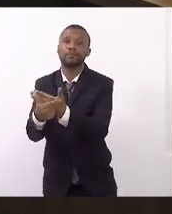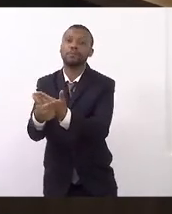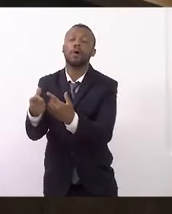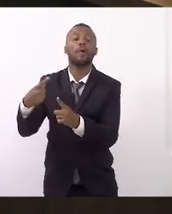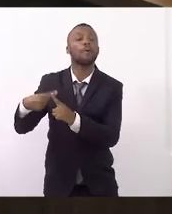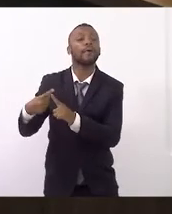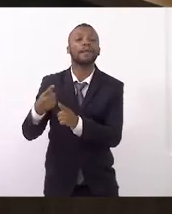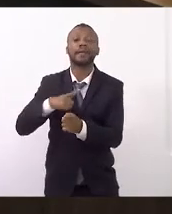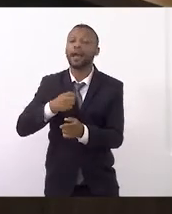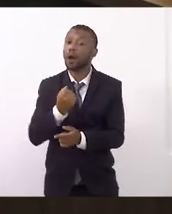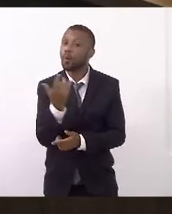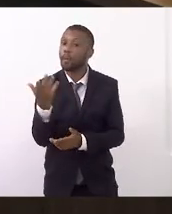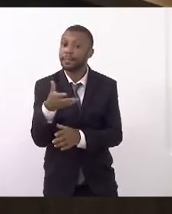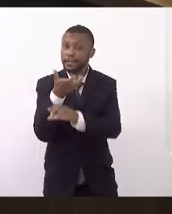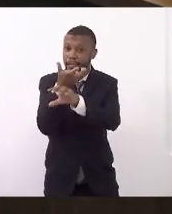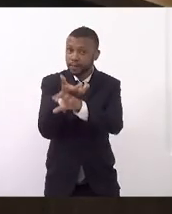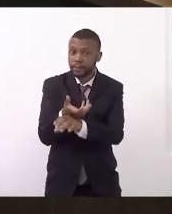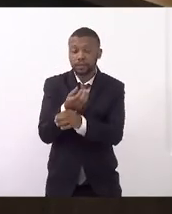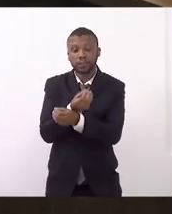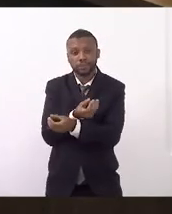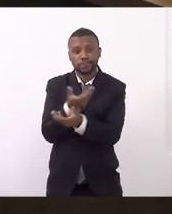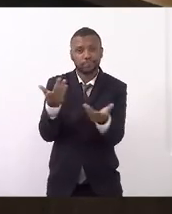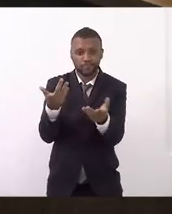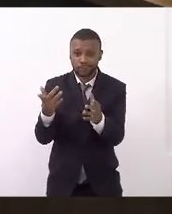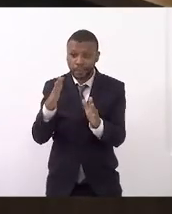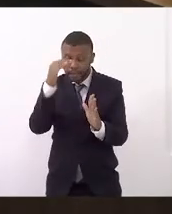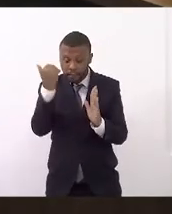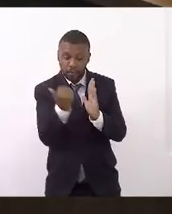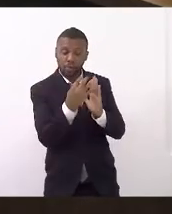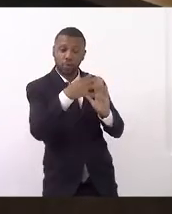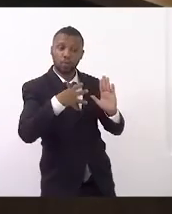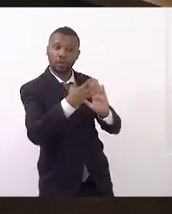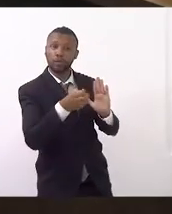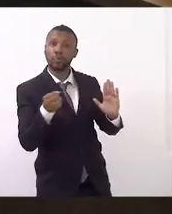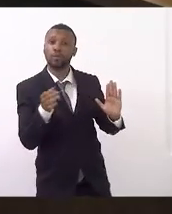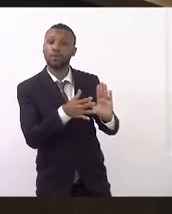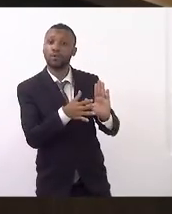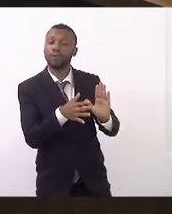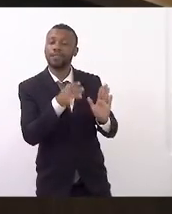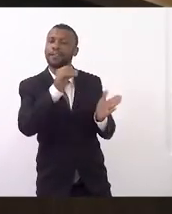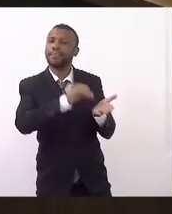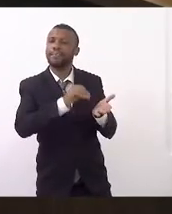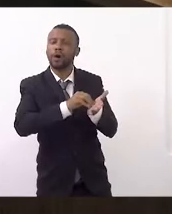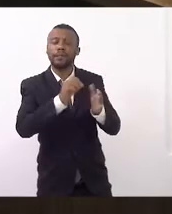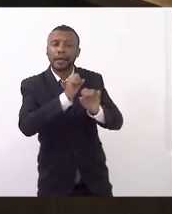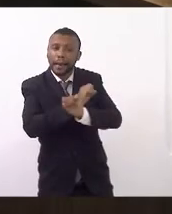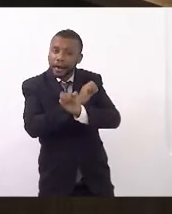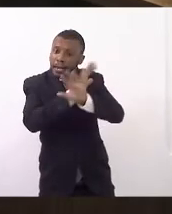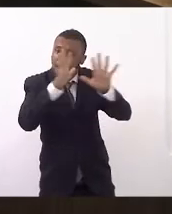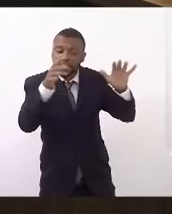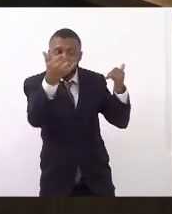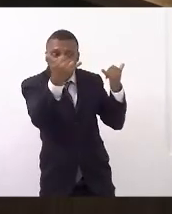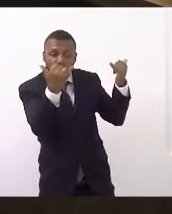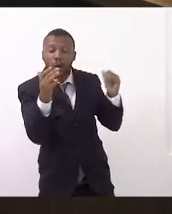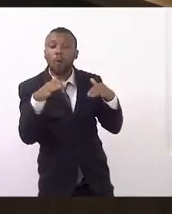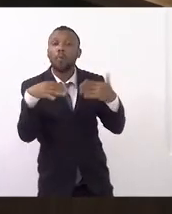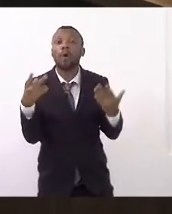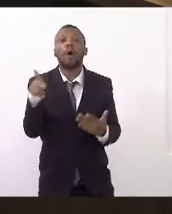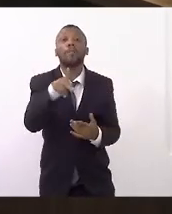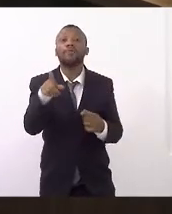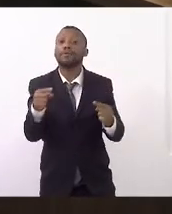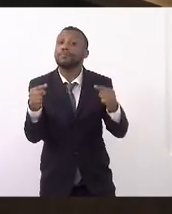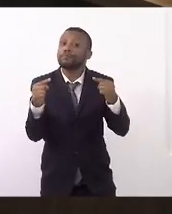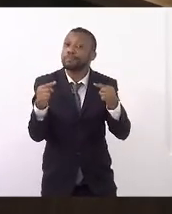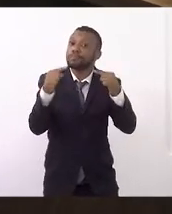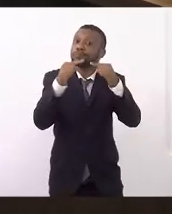disciplina que está sendo oferecida por esse novo currículo que ainda não se tem clareza de qual é o professor habilitado para dar